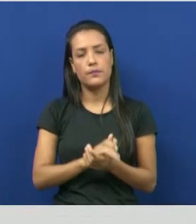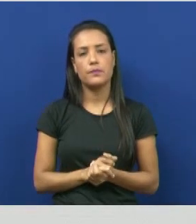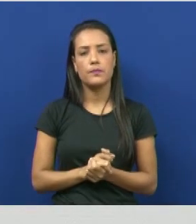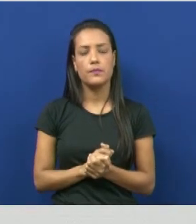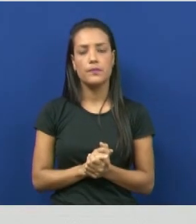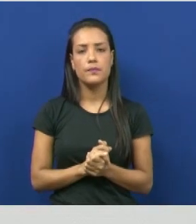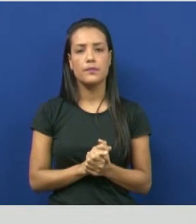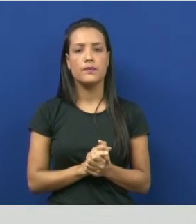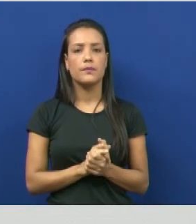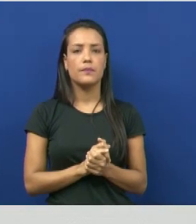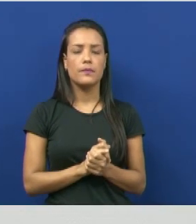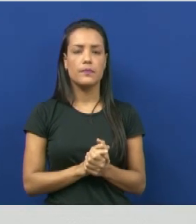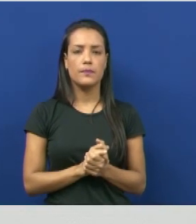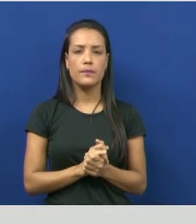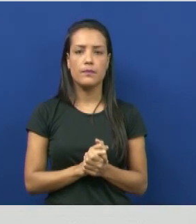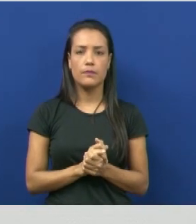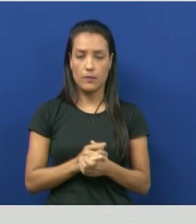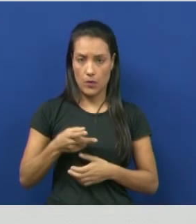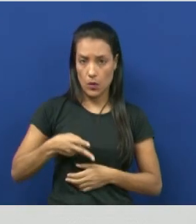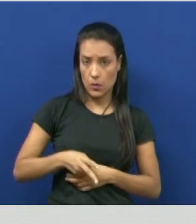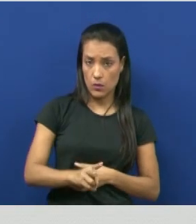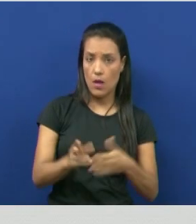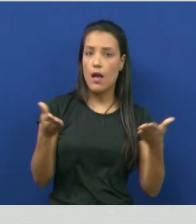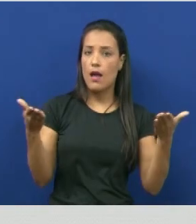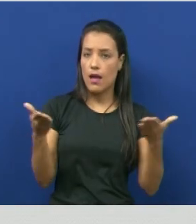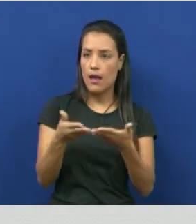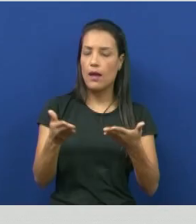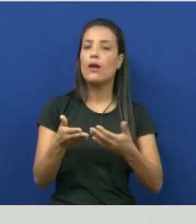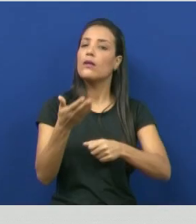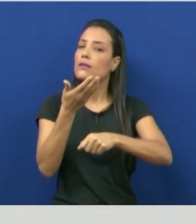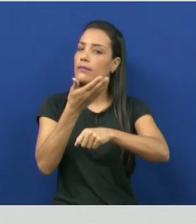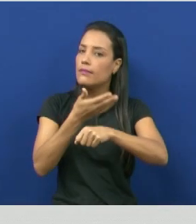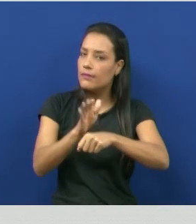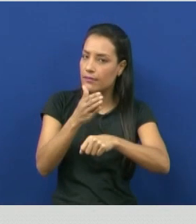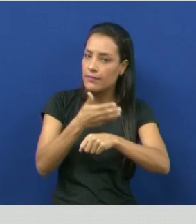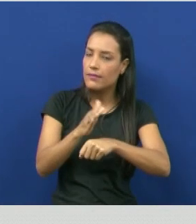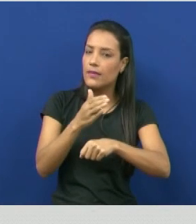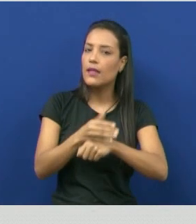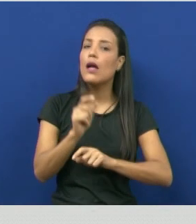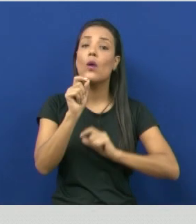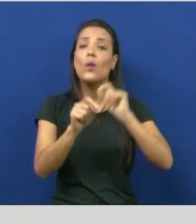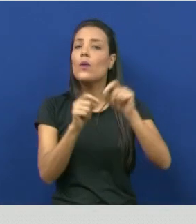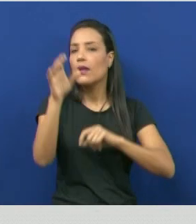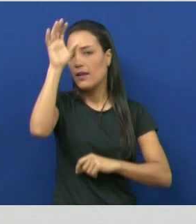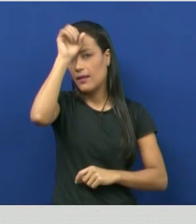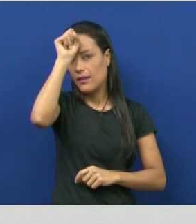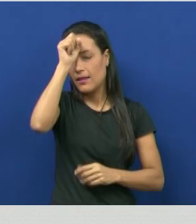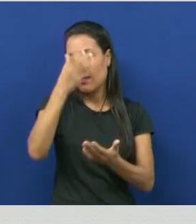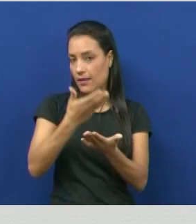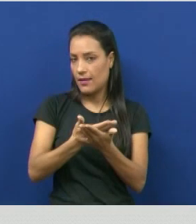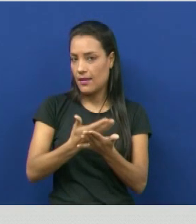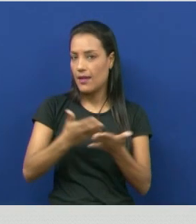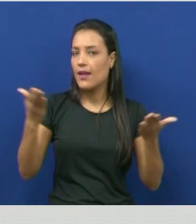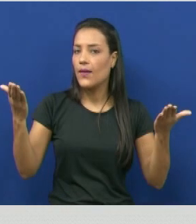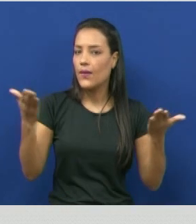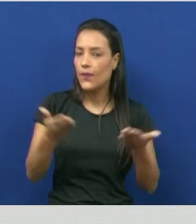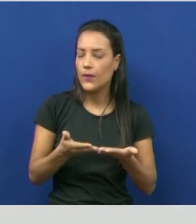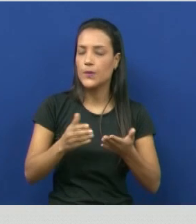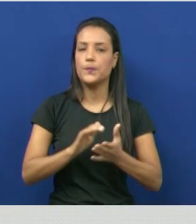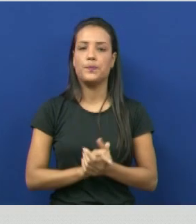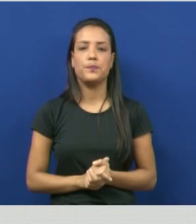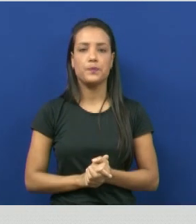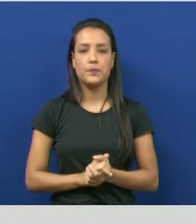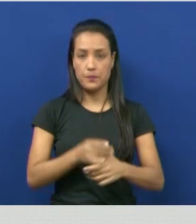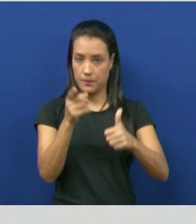Continuando, a gente vai então exercitar aí um pouquinho do que a gente aprendeu na aula de hoje. Por exemplo, a primeira pergunta